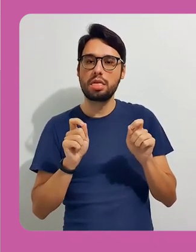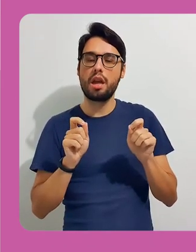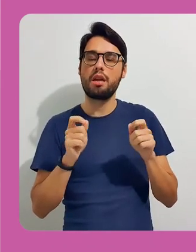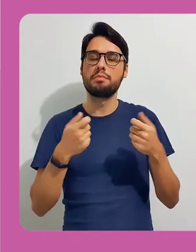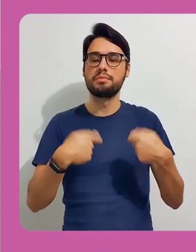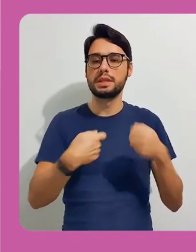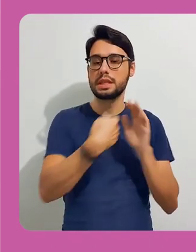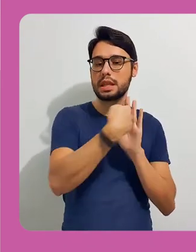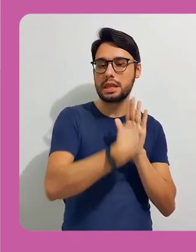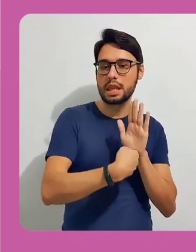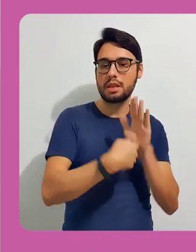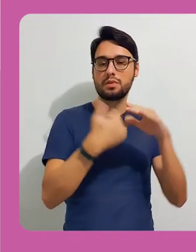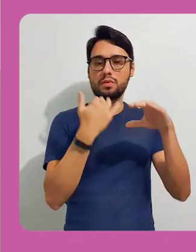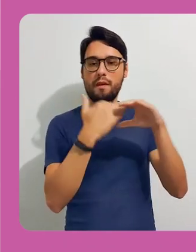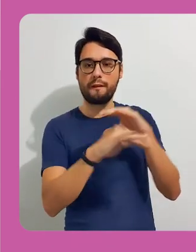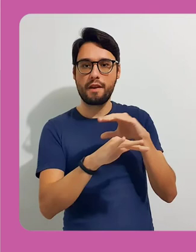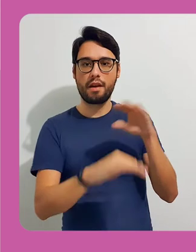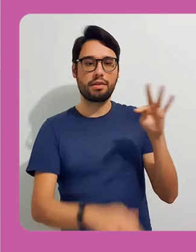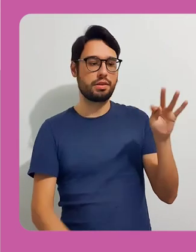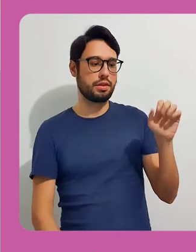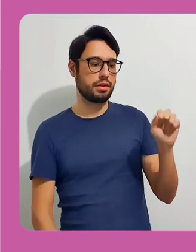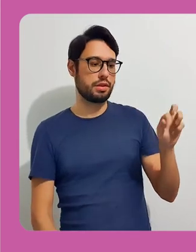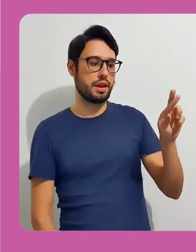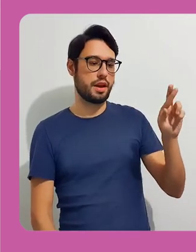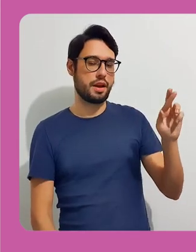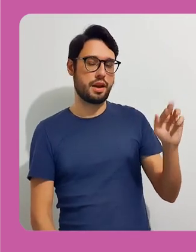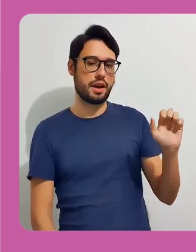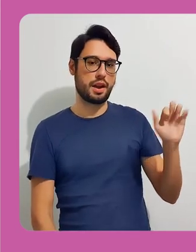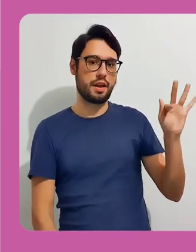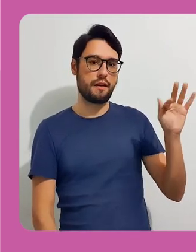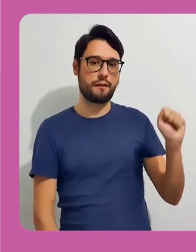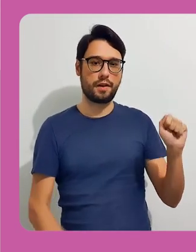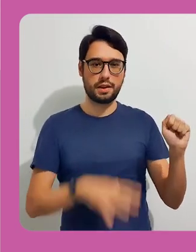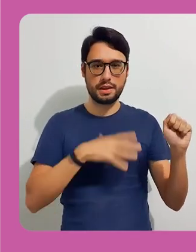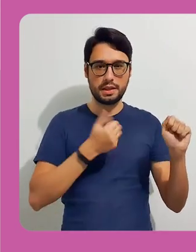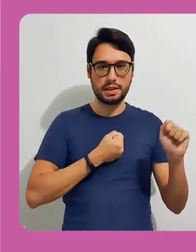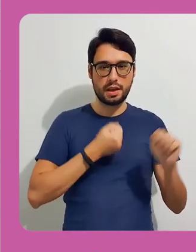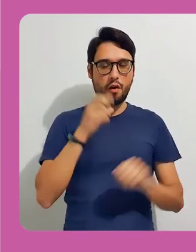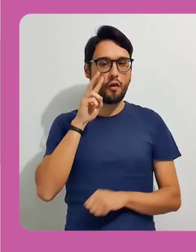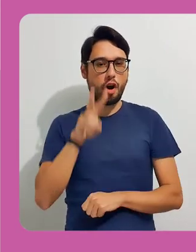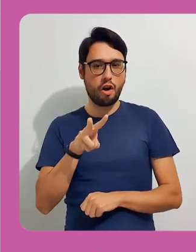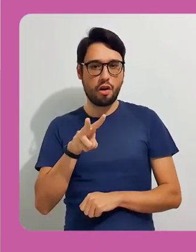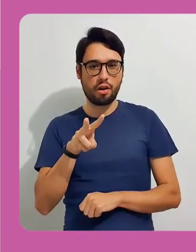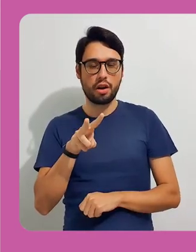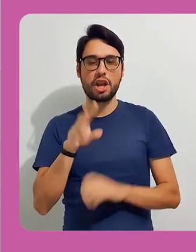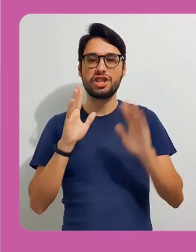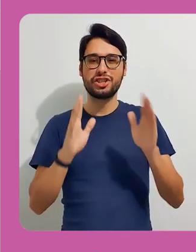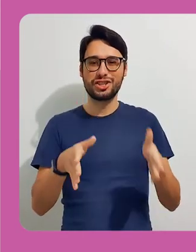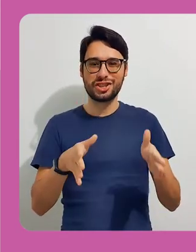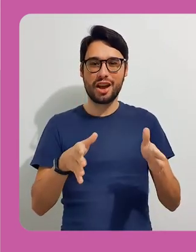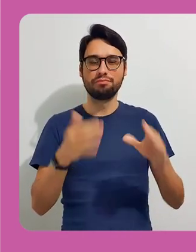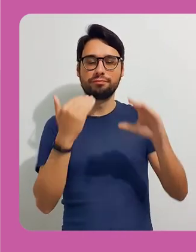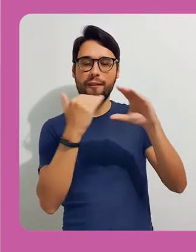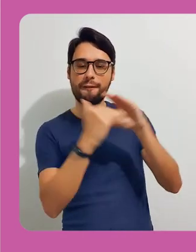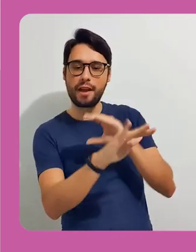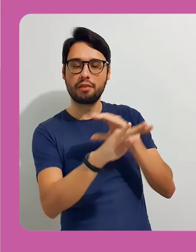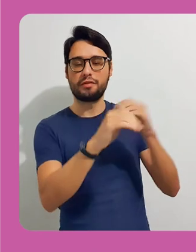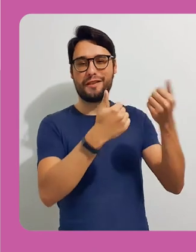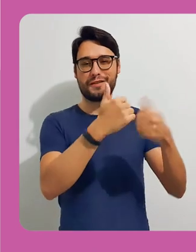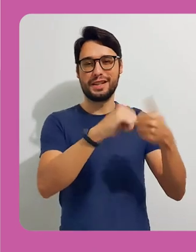marquei quando a gente em inclui incluir um texto para o envio